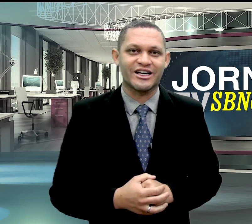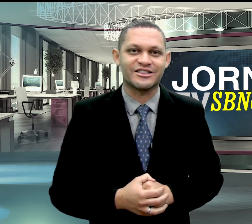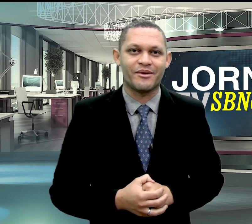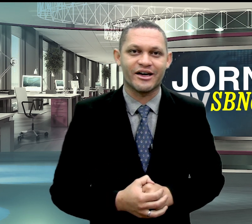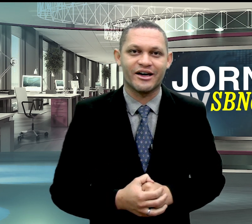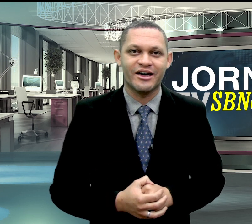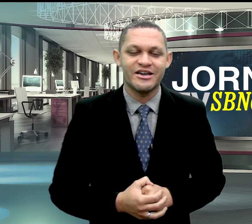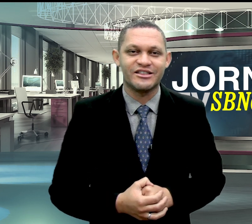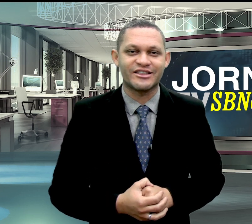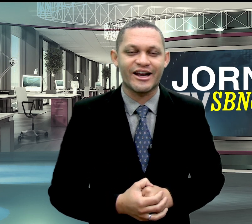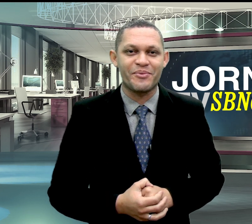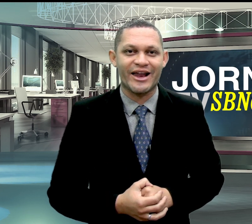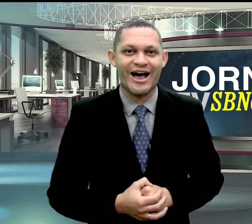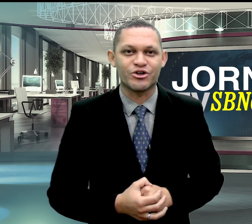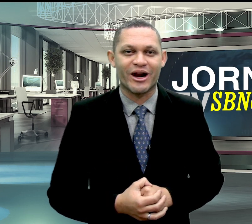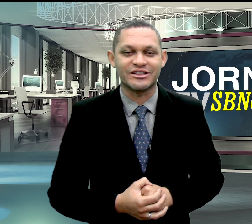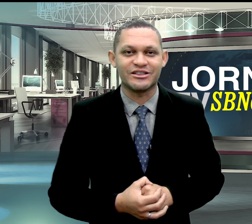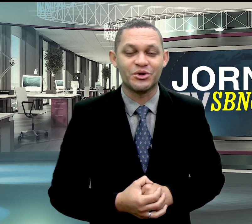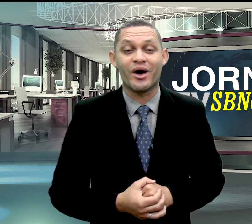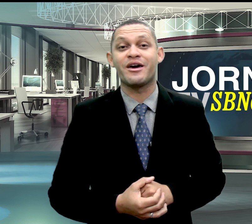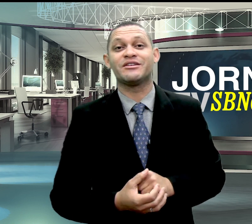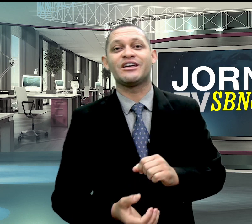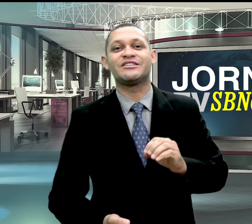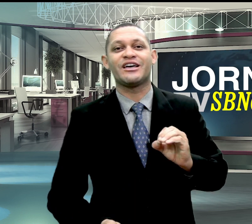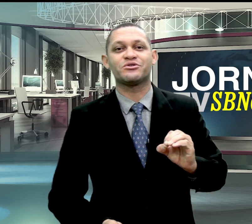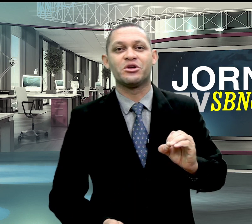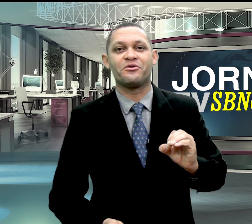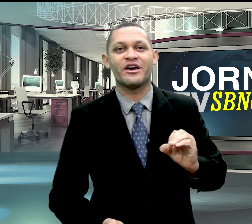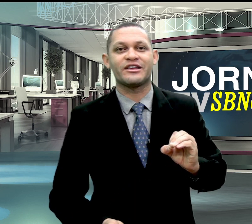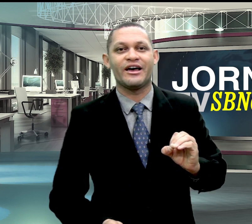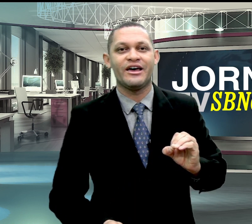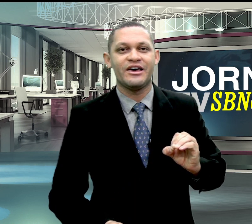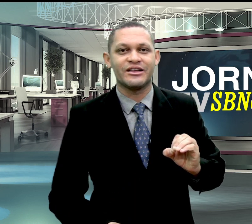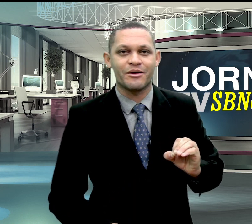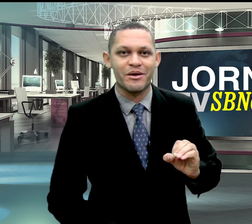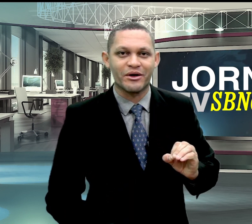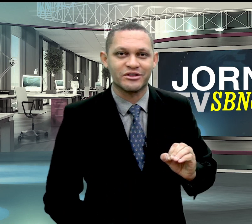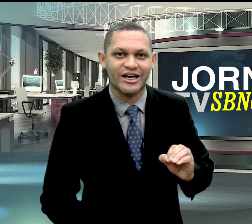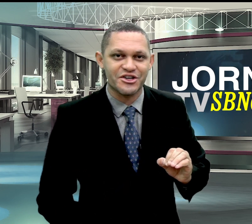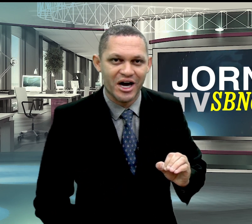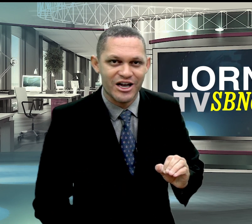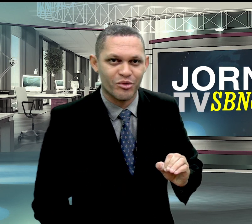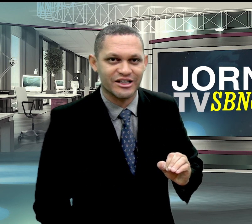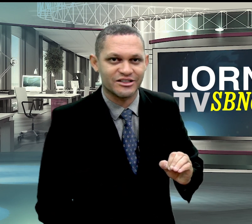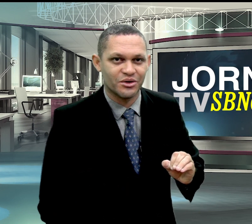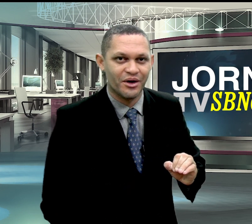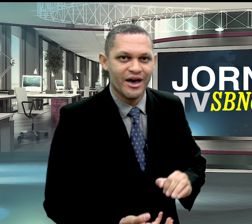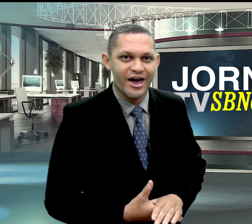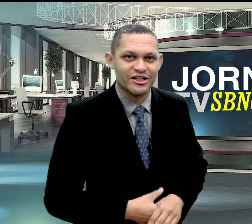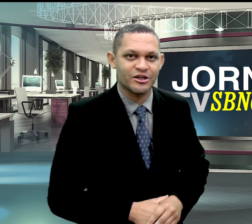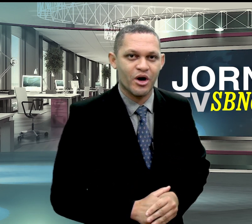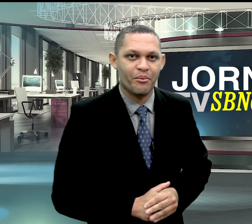11 horas da manhã, estarei pela Rádio Brasil no AM690 e também pelo site